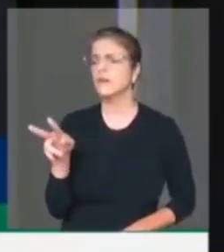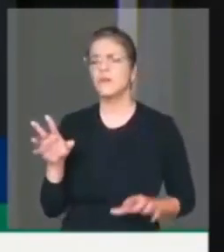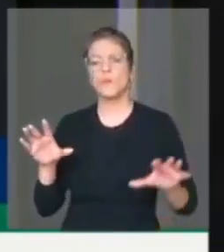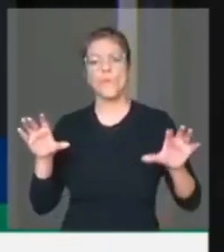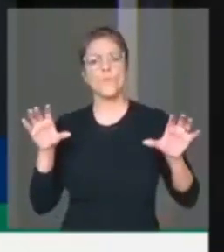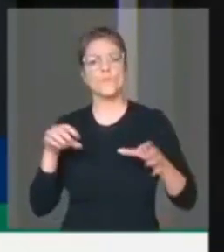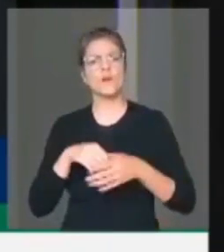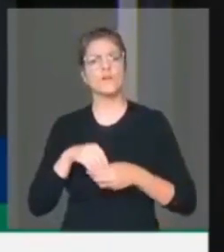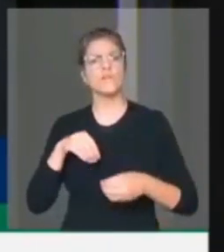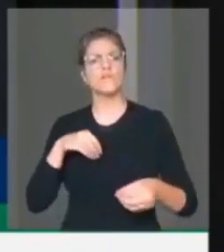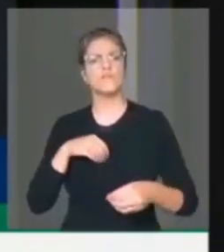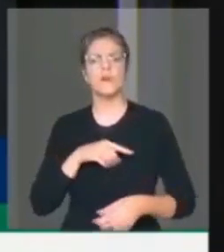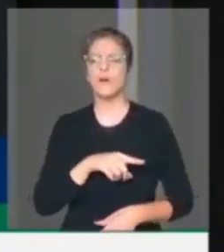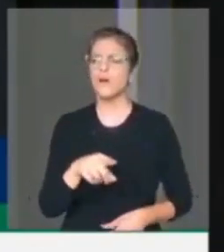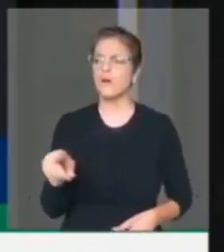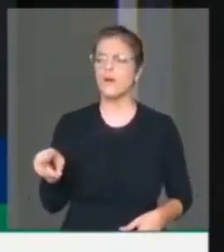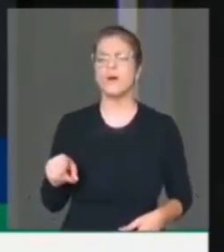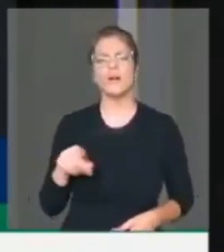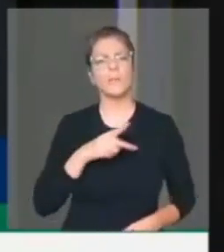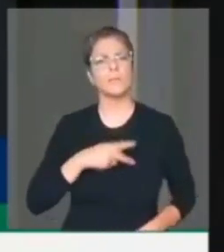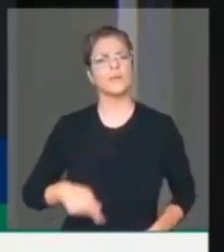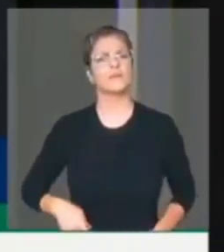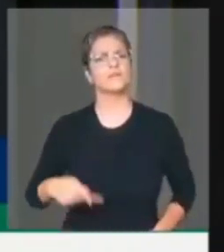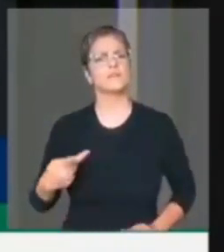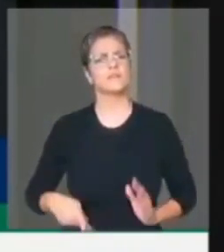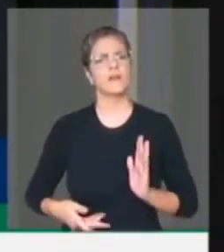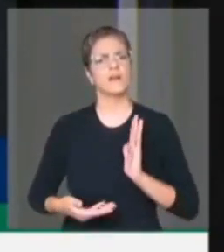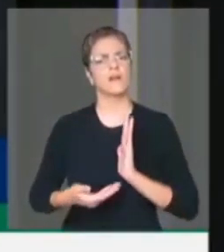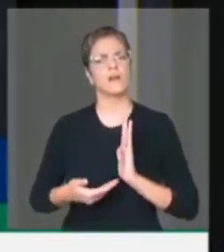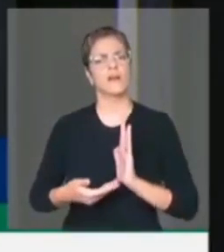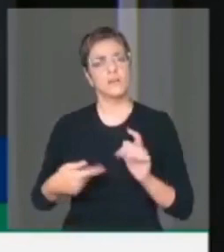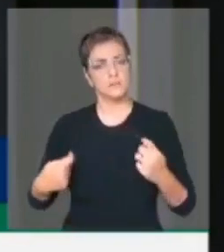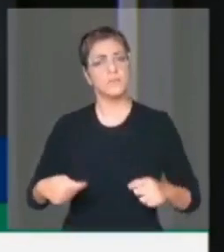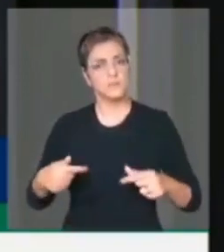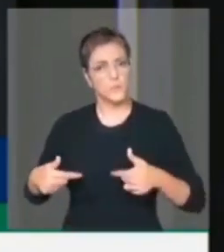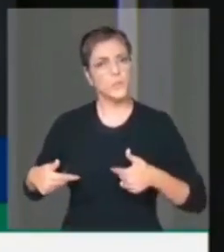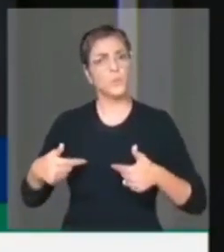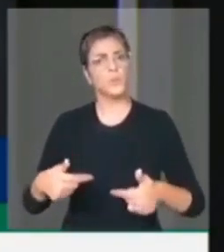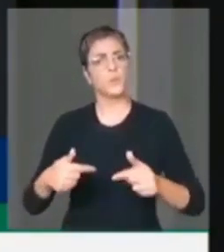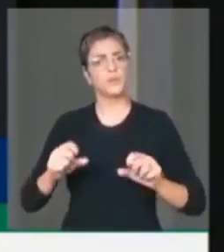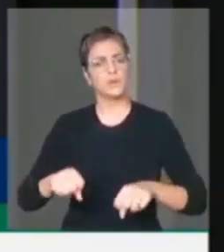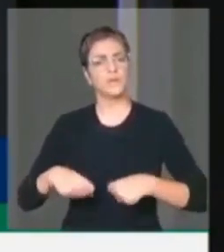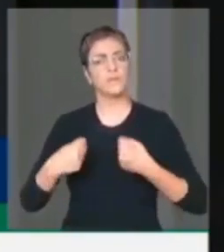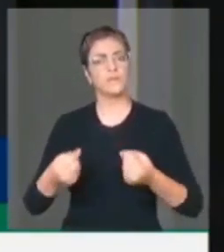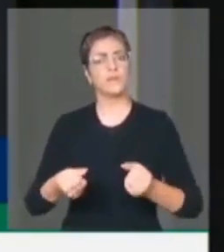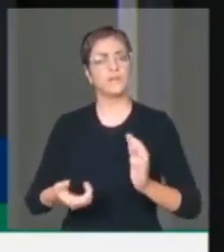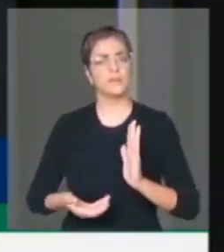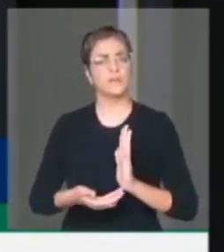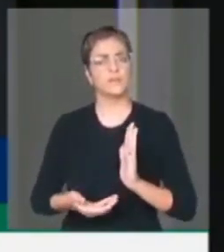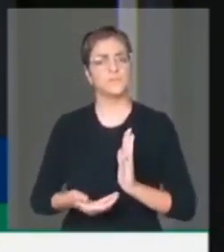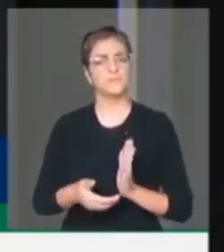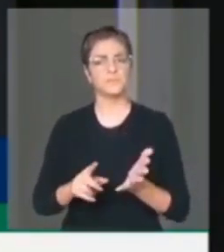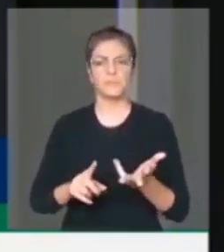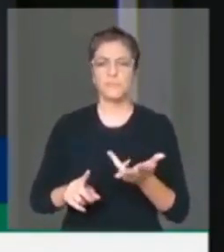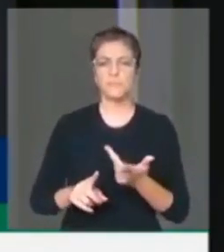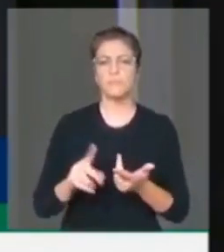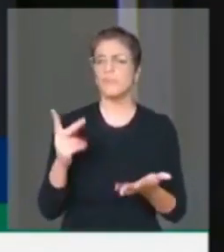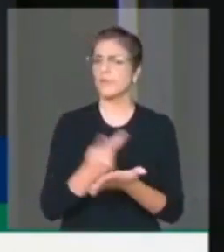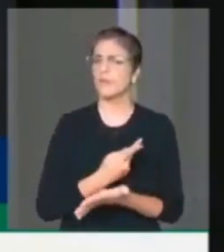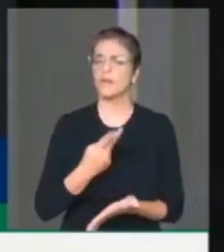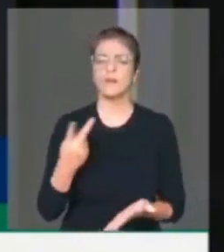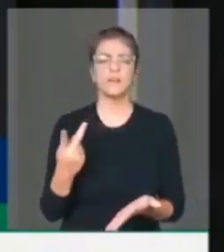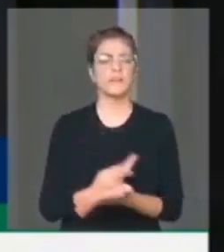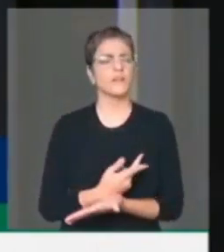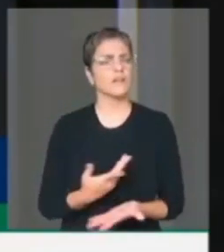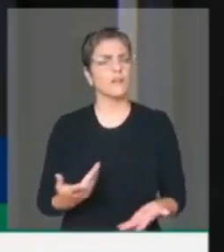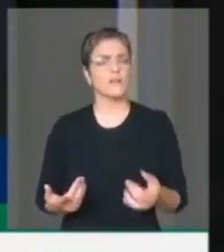omissão daquele que é o presidente da casa, que deveria sair em defesa do parlamento diante de tantas arbitrariedades